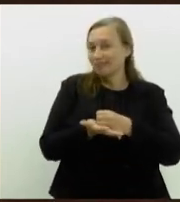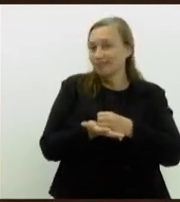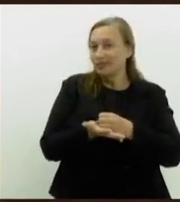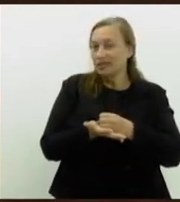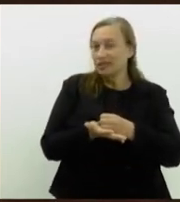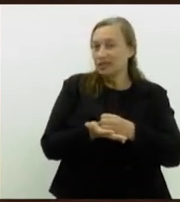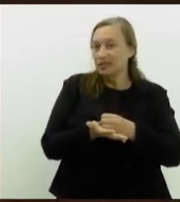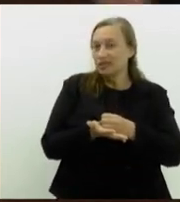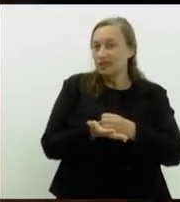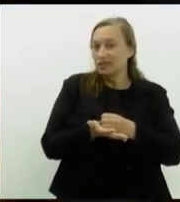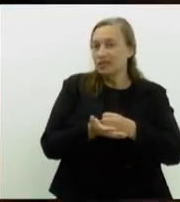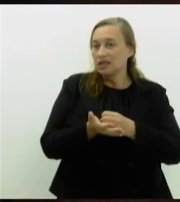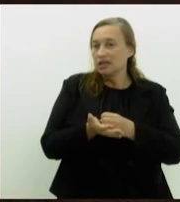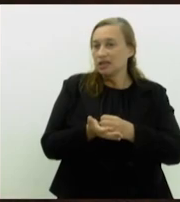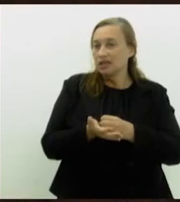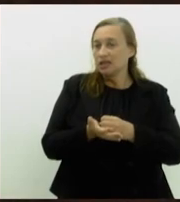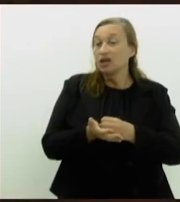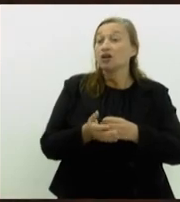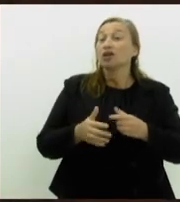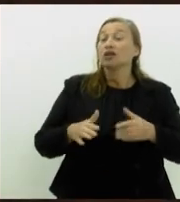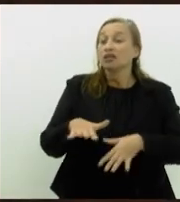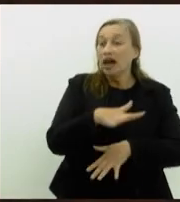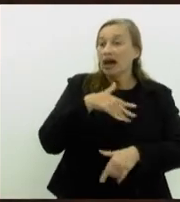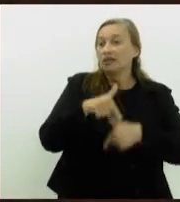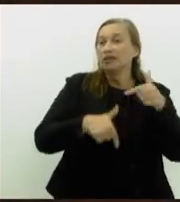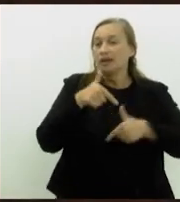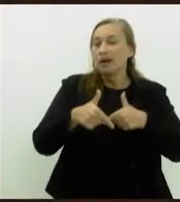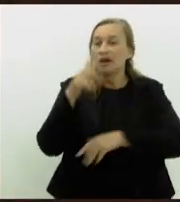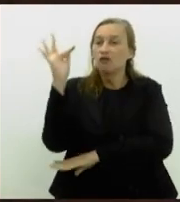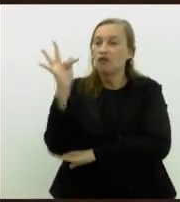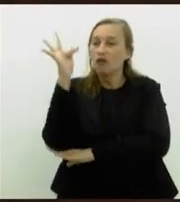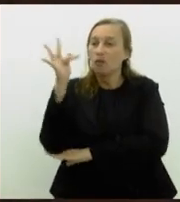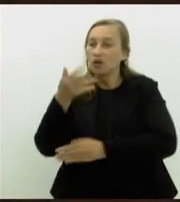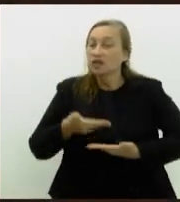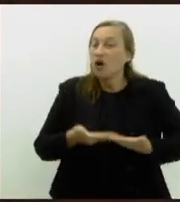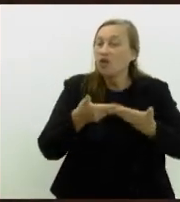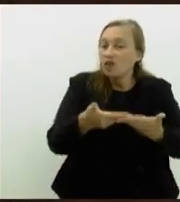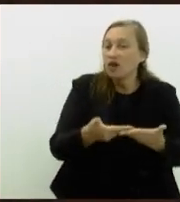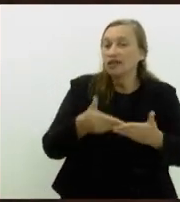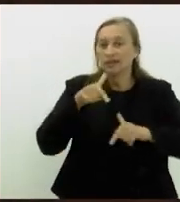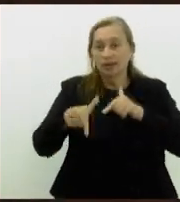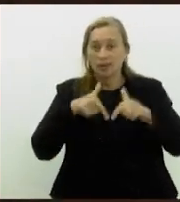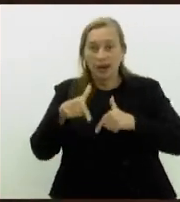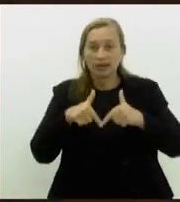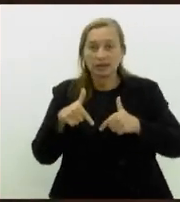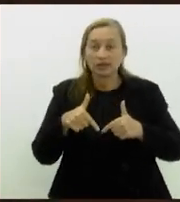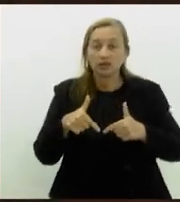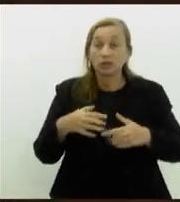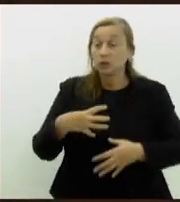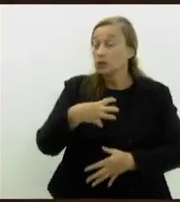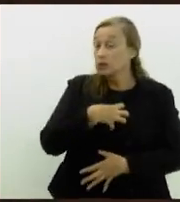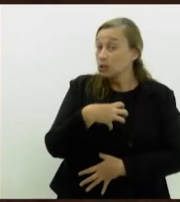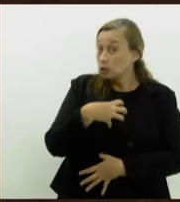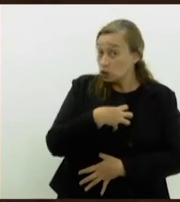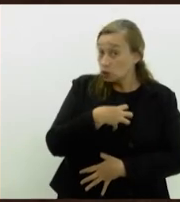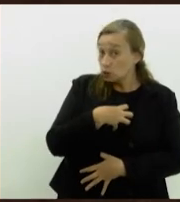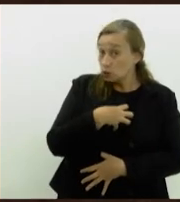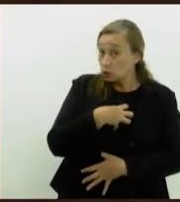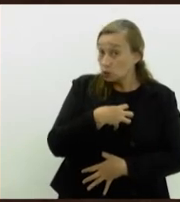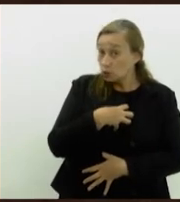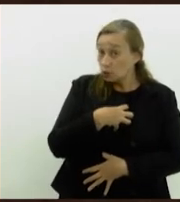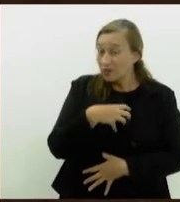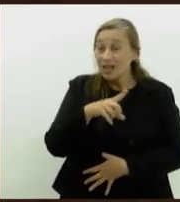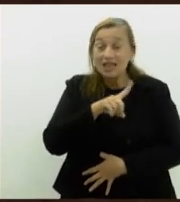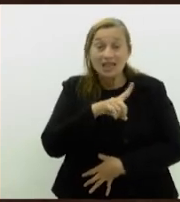a estabilidade do mercado de trabalho formal e da oferta de postos de trabalho. Nesse sentido, o